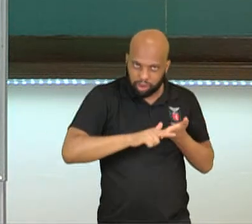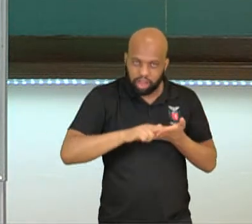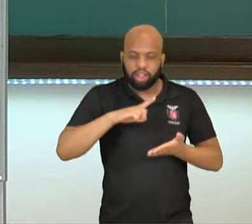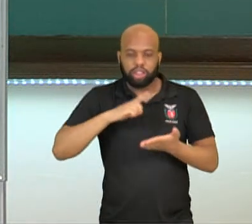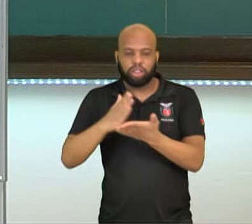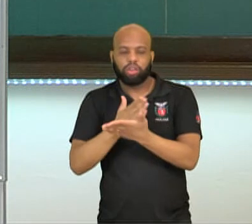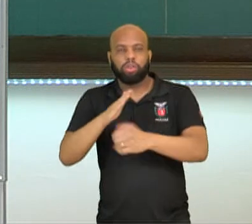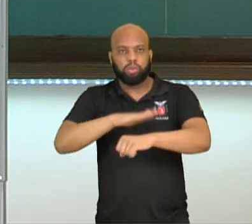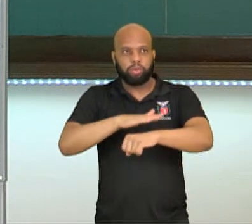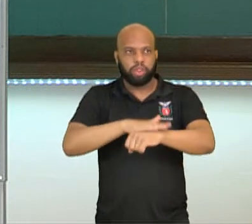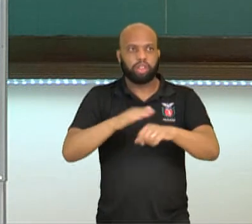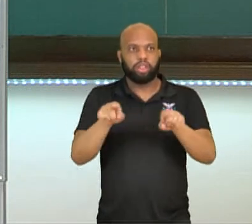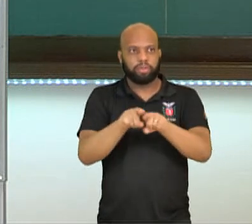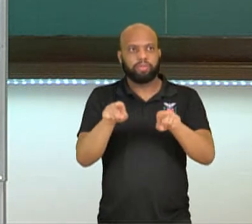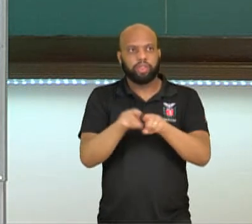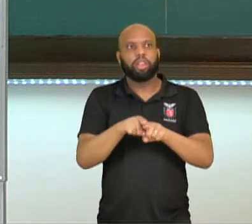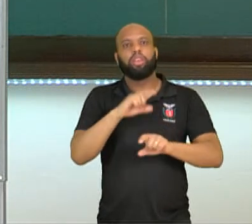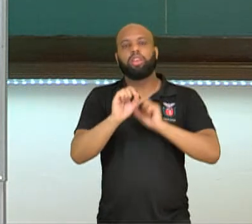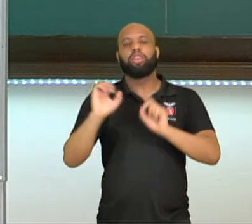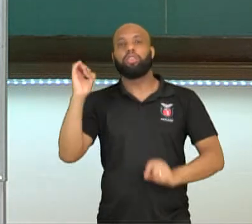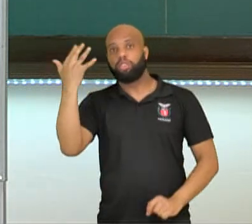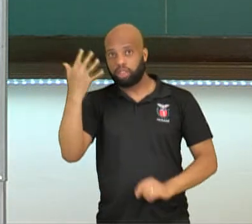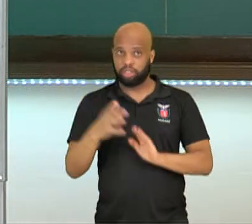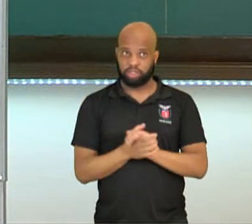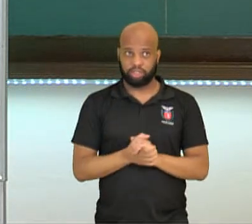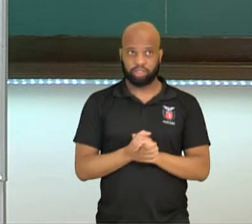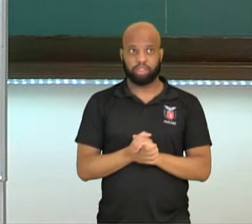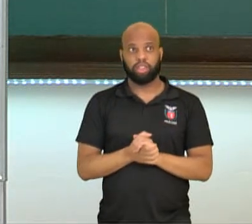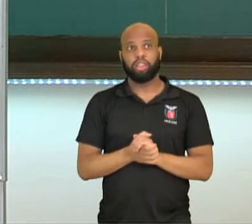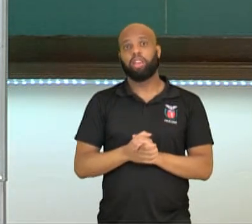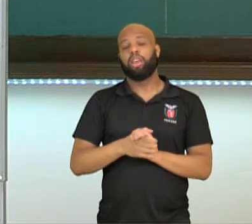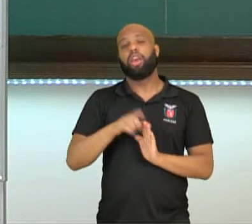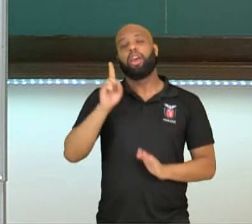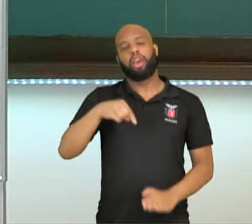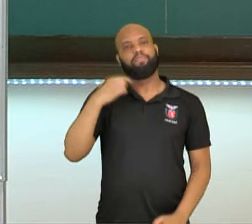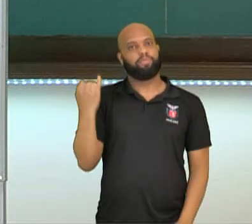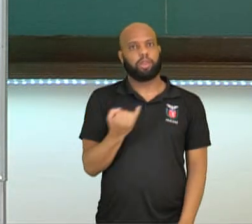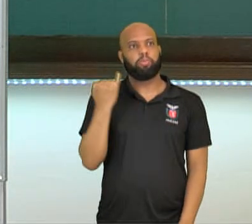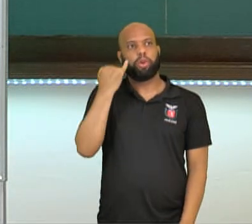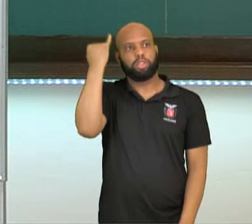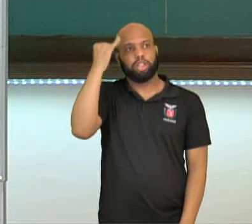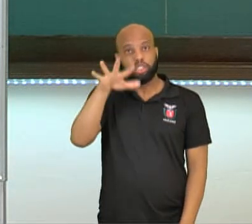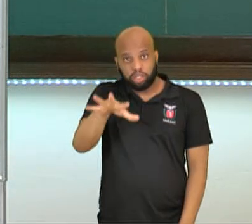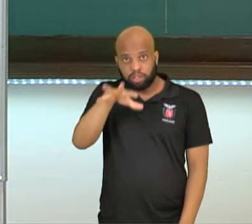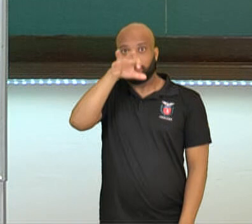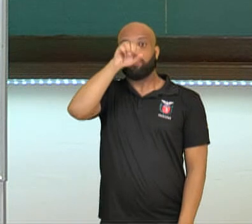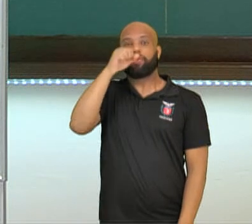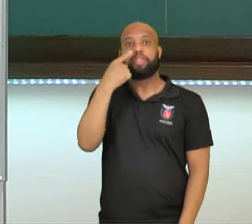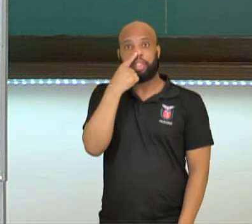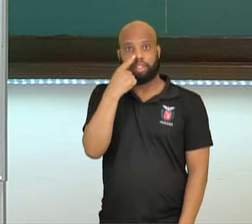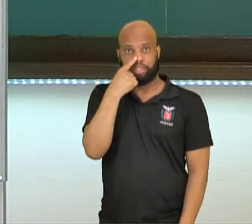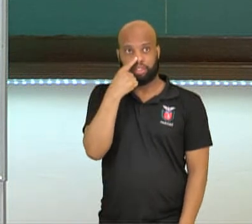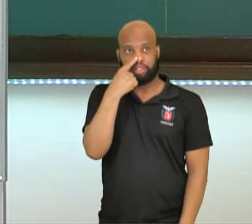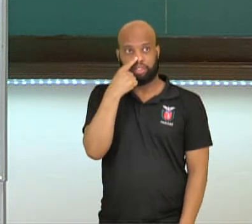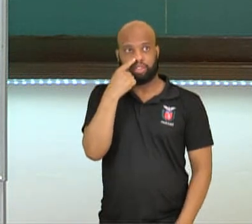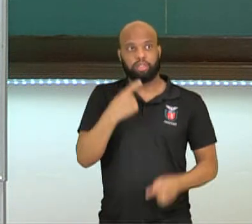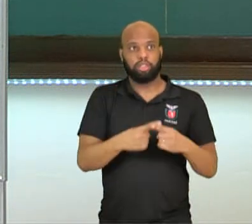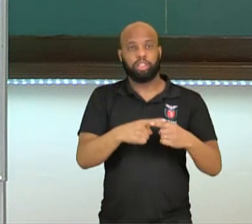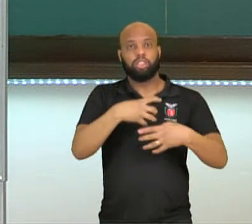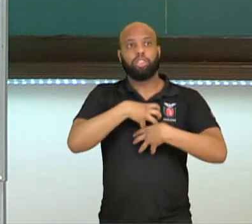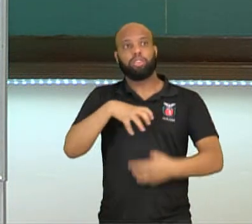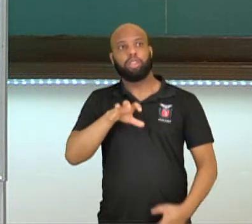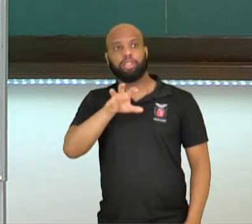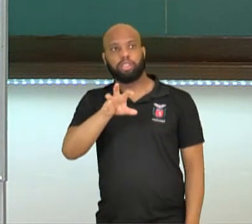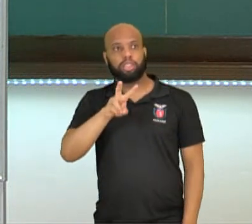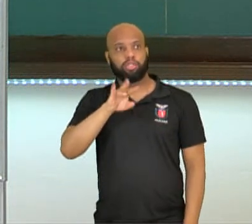na maior parte do nosso dia a dia, seria interessante então essa inspiração pelo nariz para que a gente